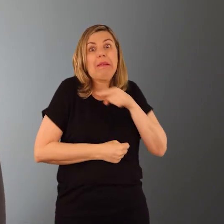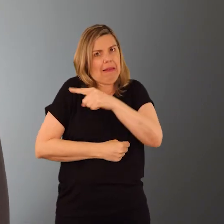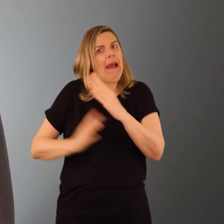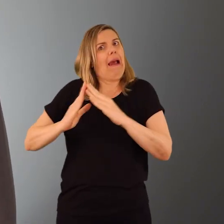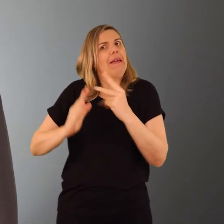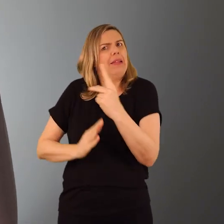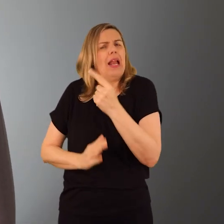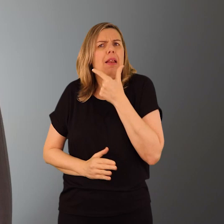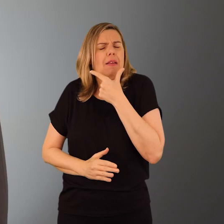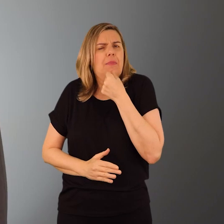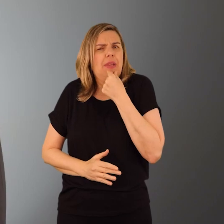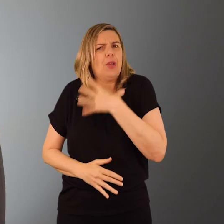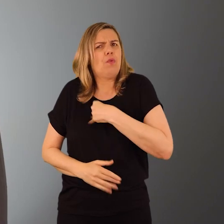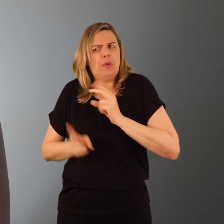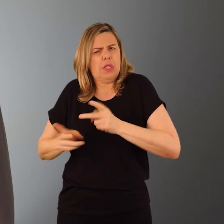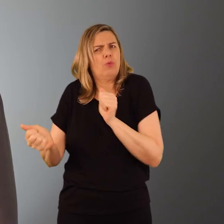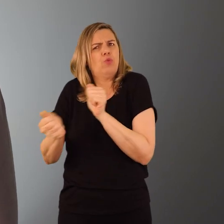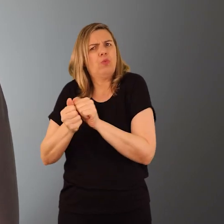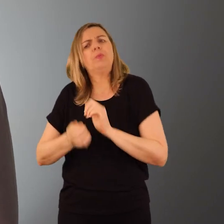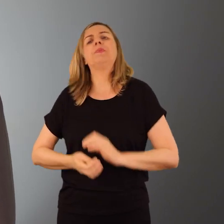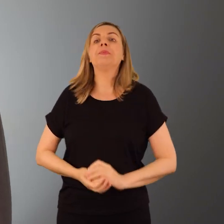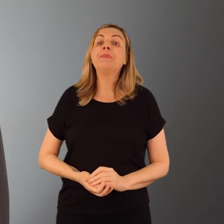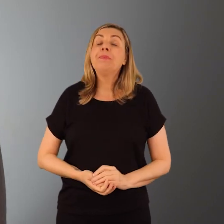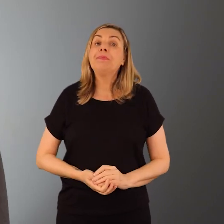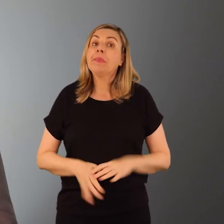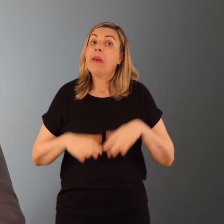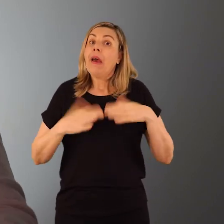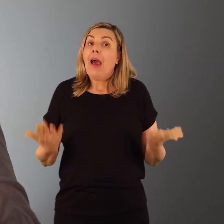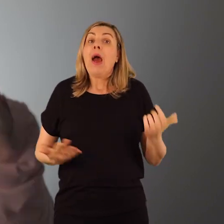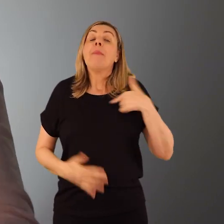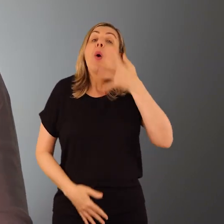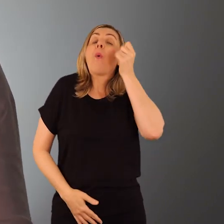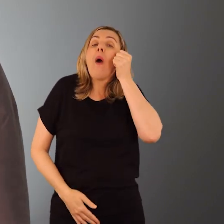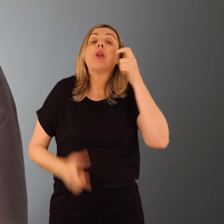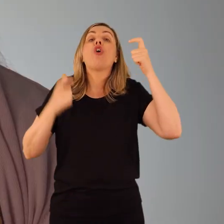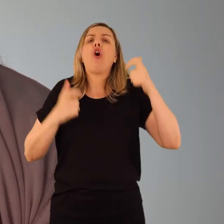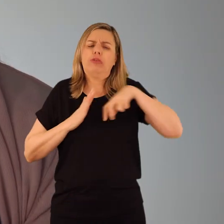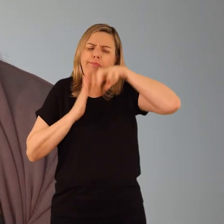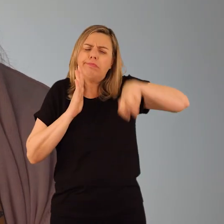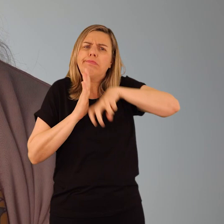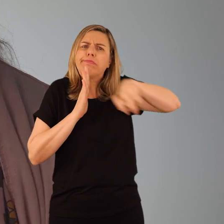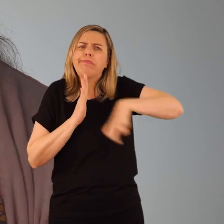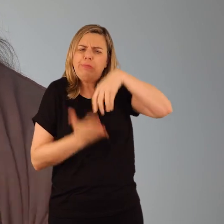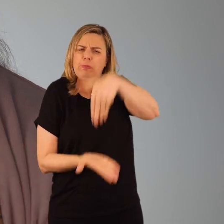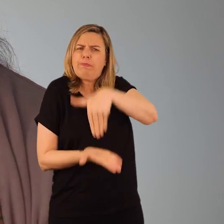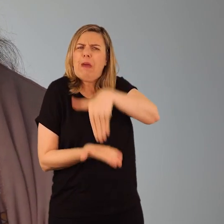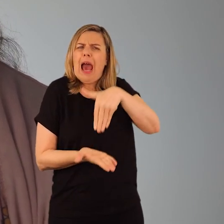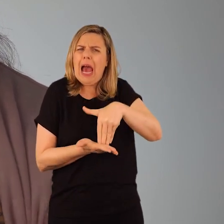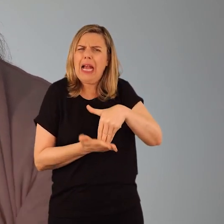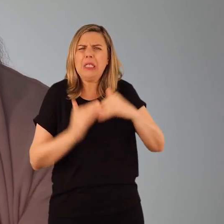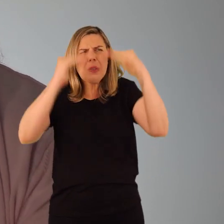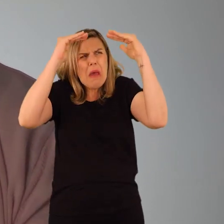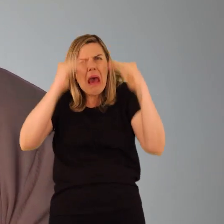lá. E aí, sabe, eu dormia assim num quartinho que era embaixo, né? Assim, embaixo, descia uma escada,